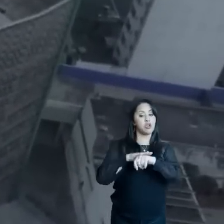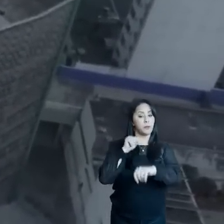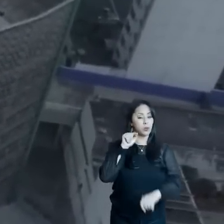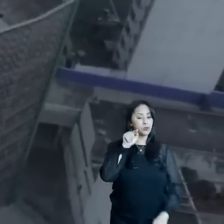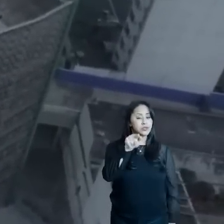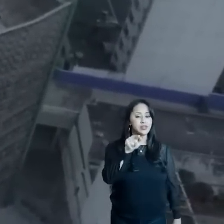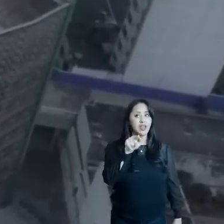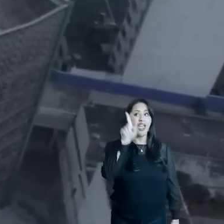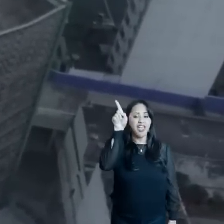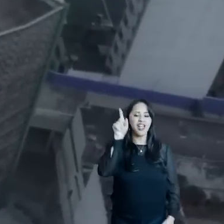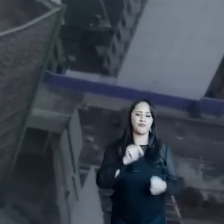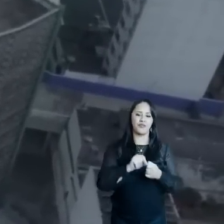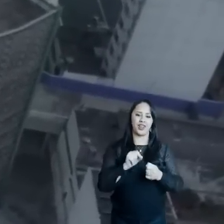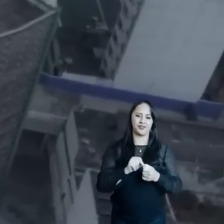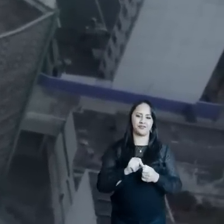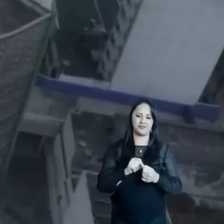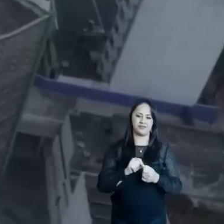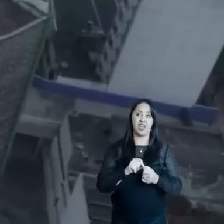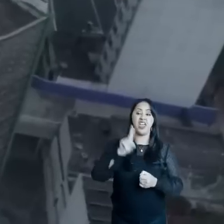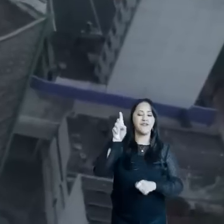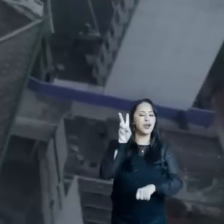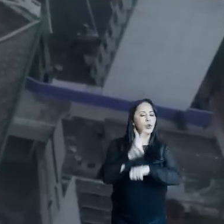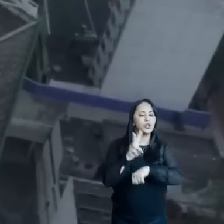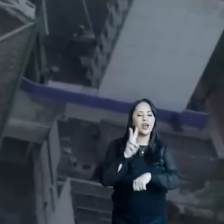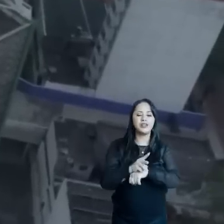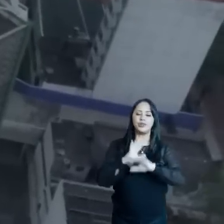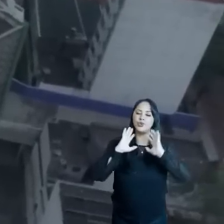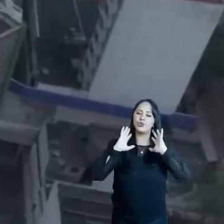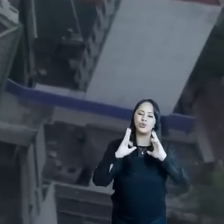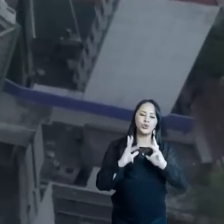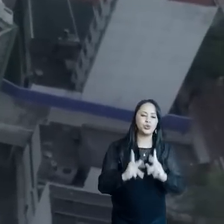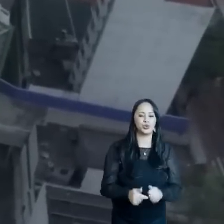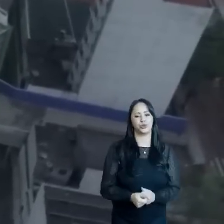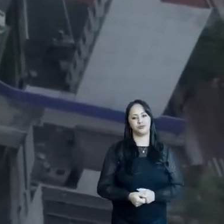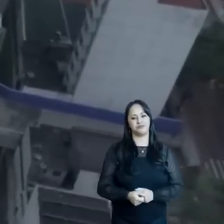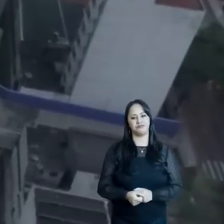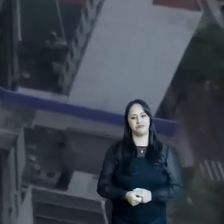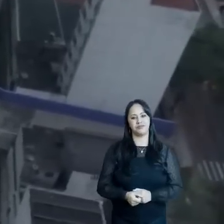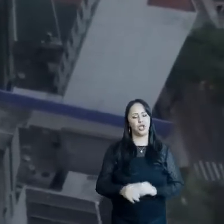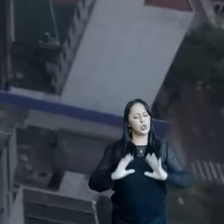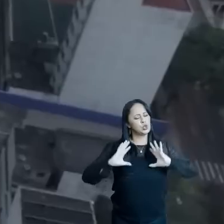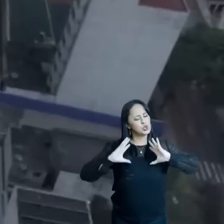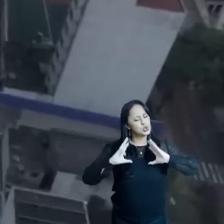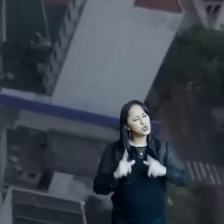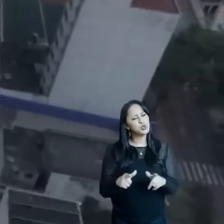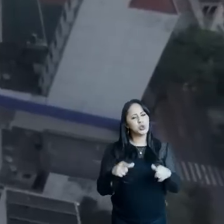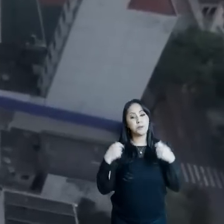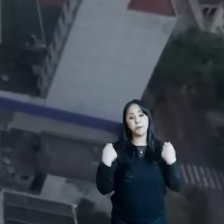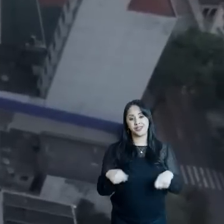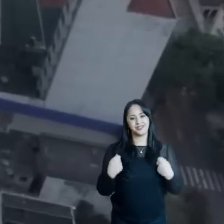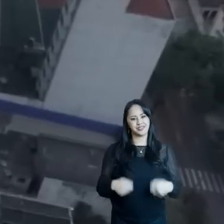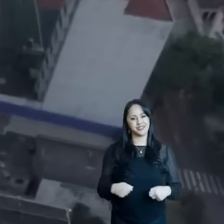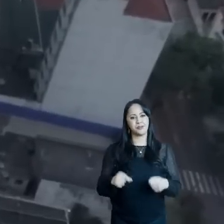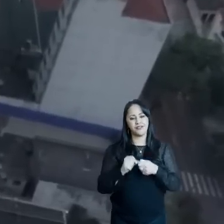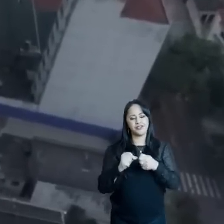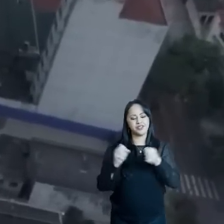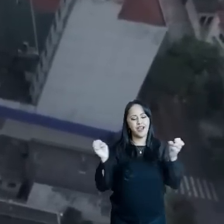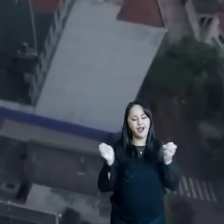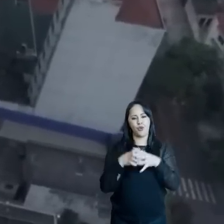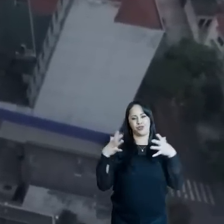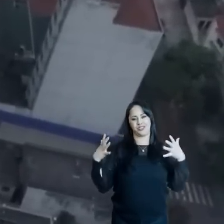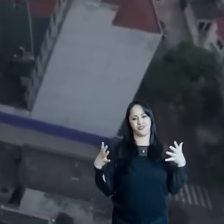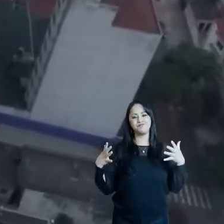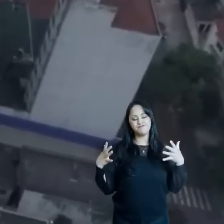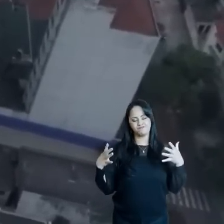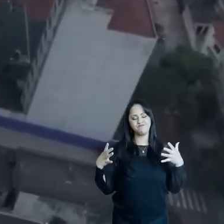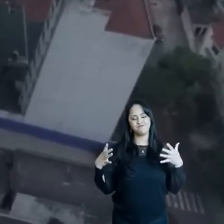se Ele chamou, Ele vai prover. Ele vai cuidar de absolutamente tudo o que for necessário para fazer acontecer.